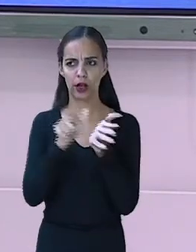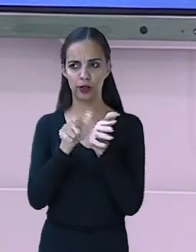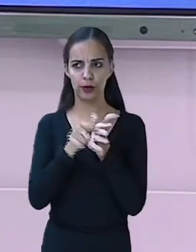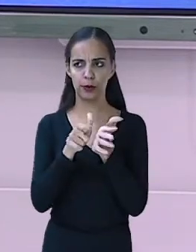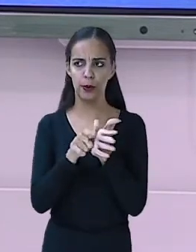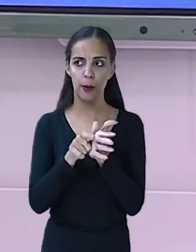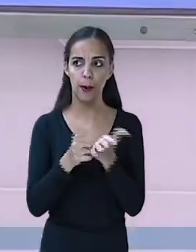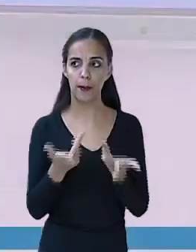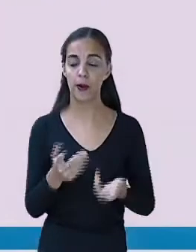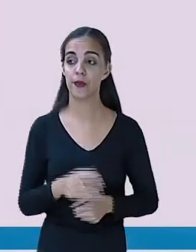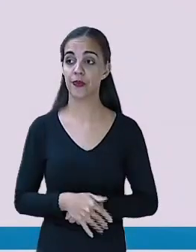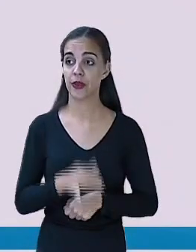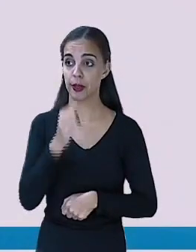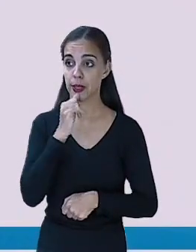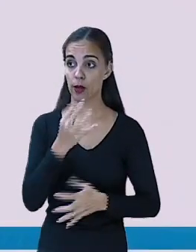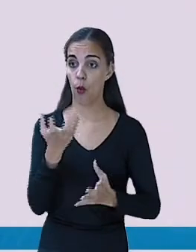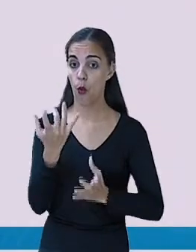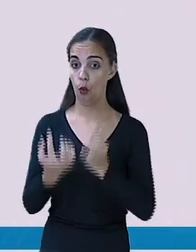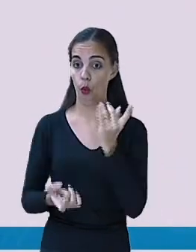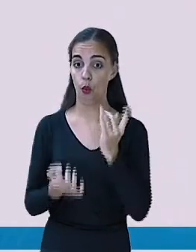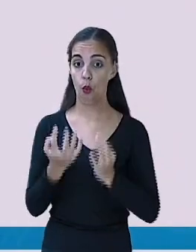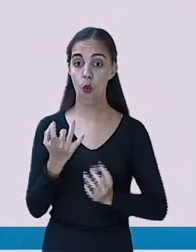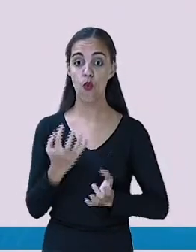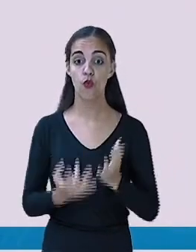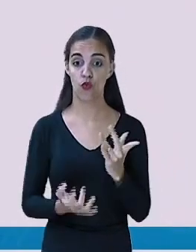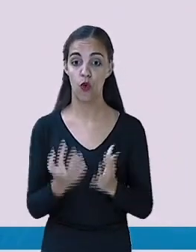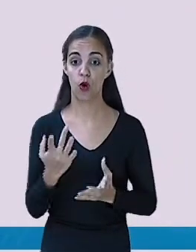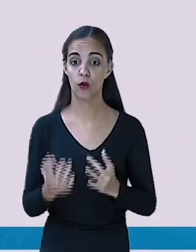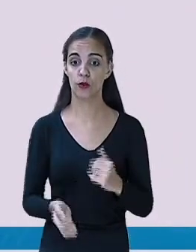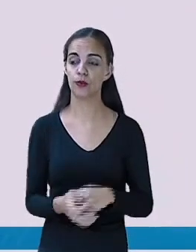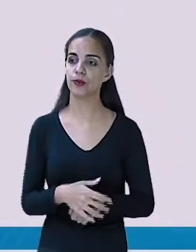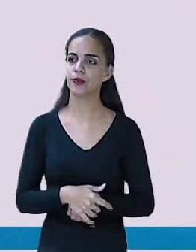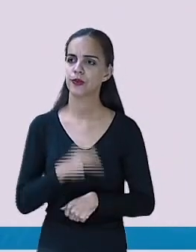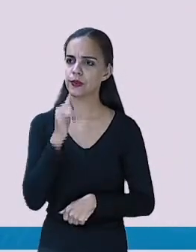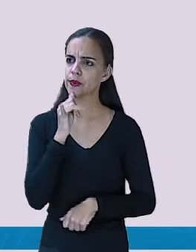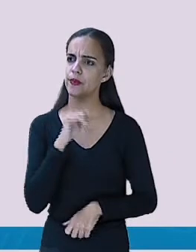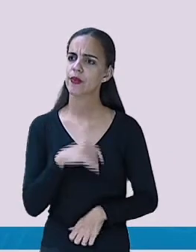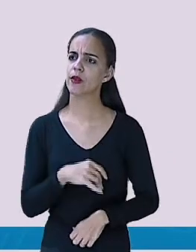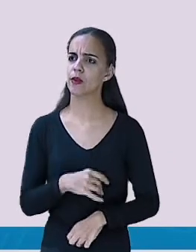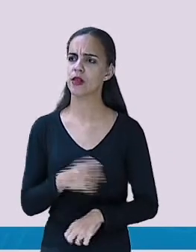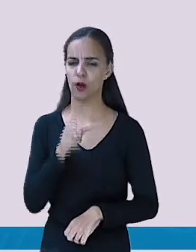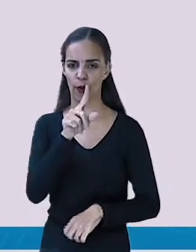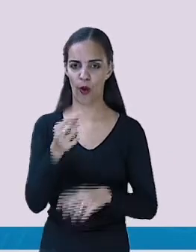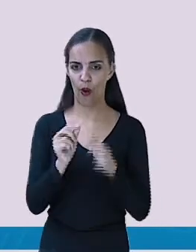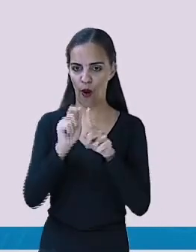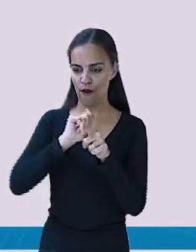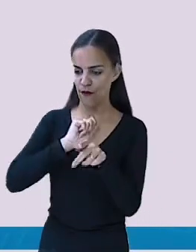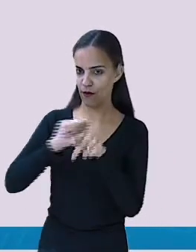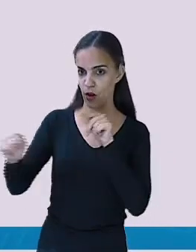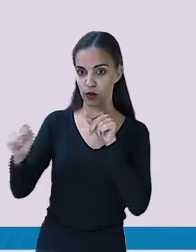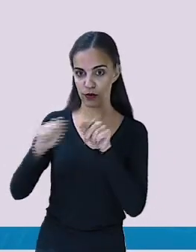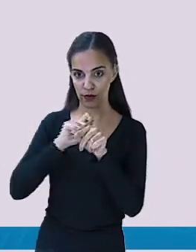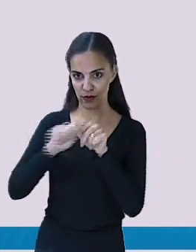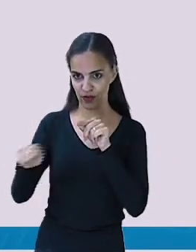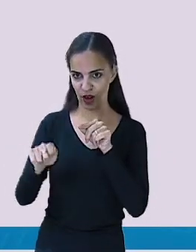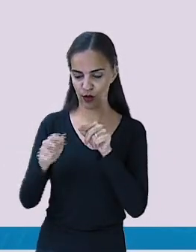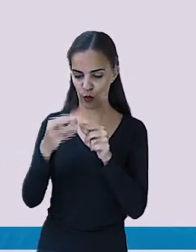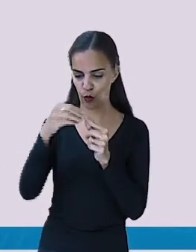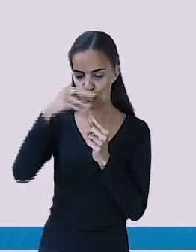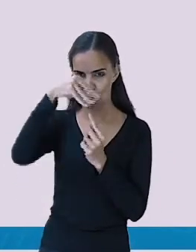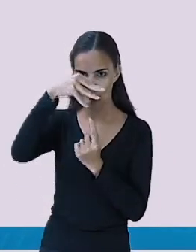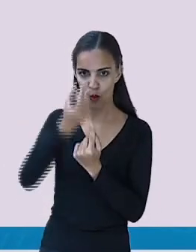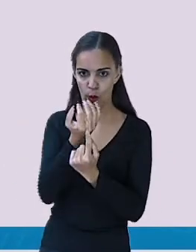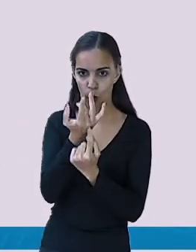queimado O que é que está sendo queimado aqui o palito de fósforo comum não é essa